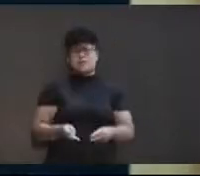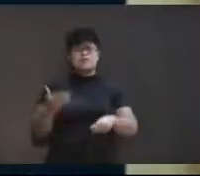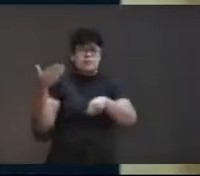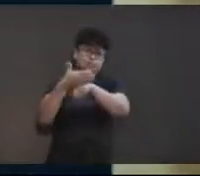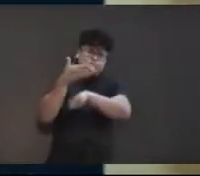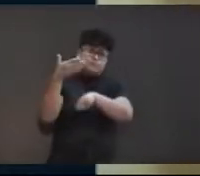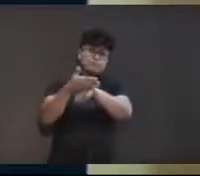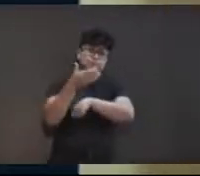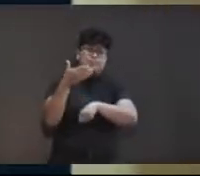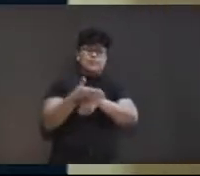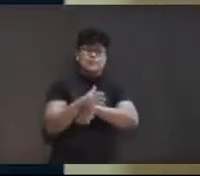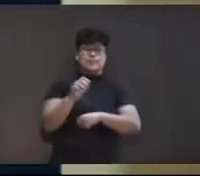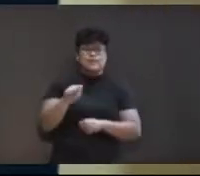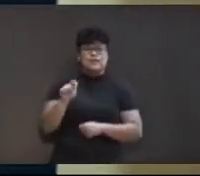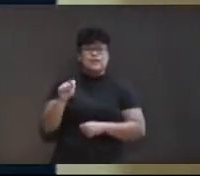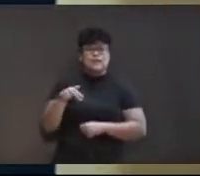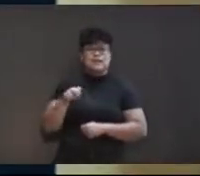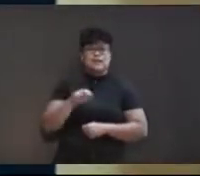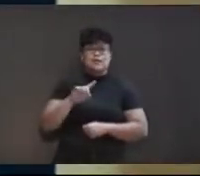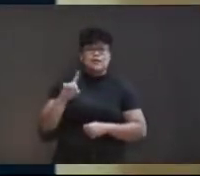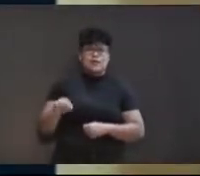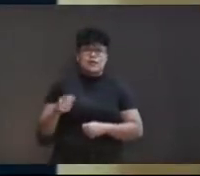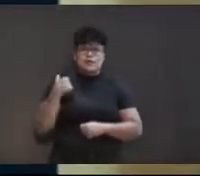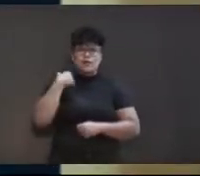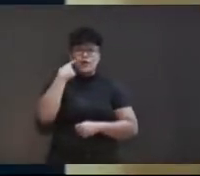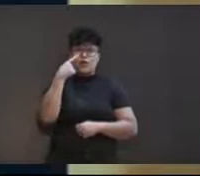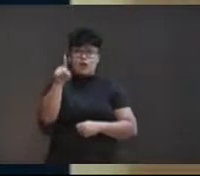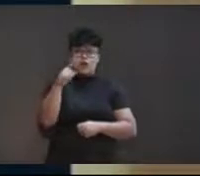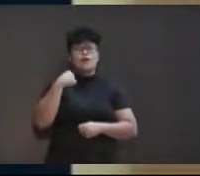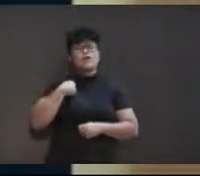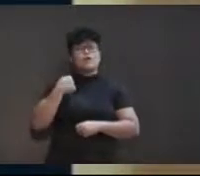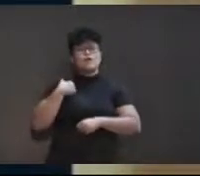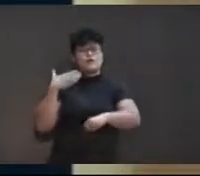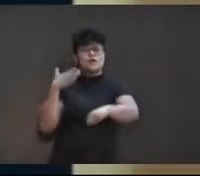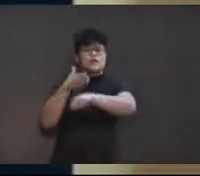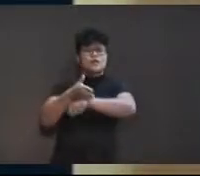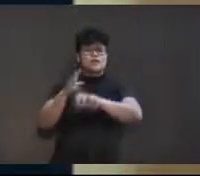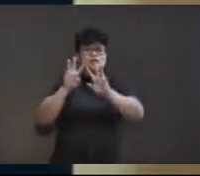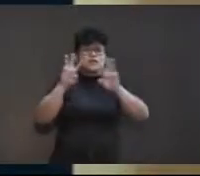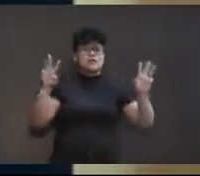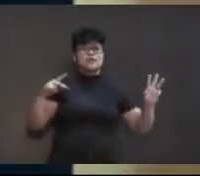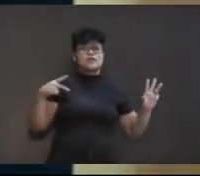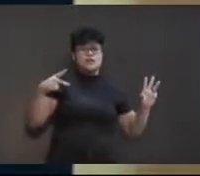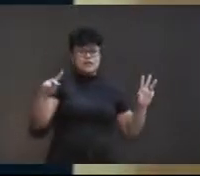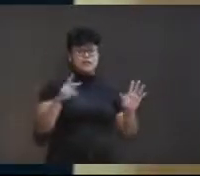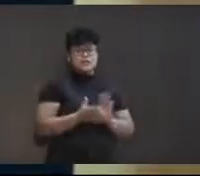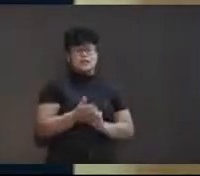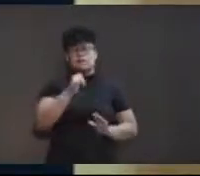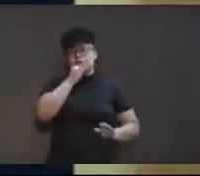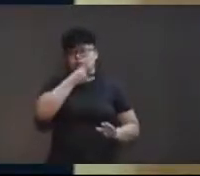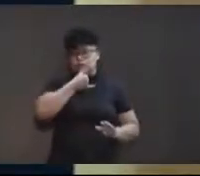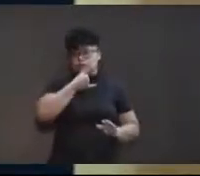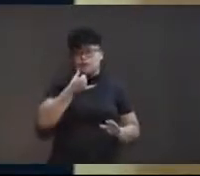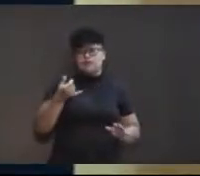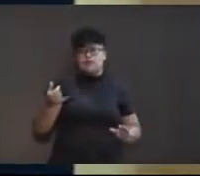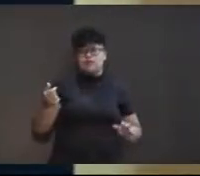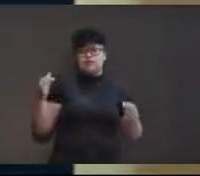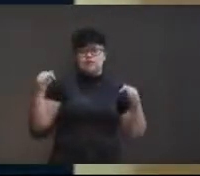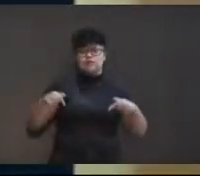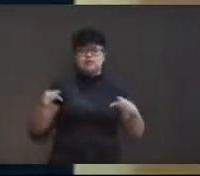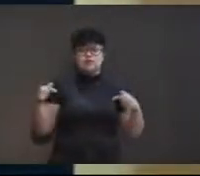Agnaldo Adorei a exposição dele aprendi muito e vou entrar no site e aprender mais Pena que no Brasil a gente